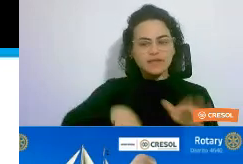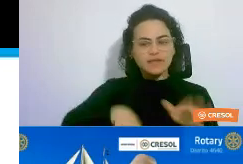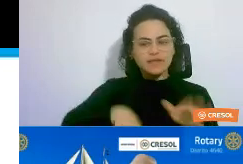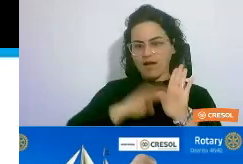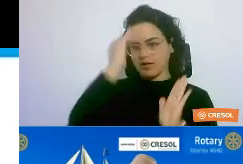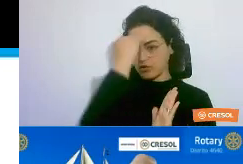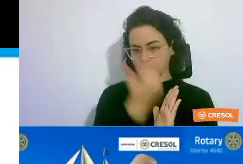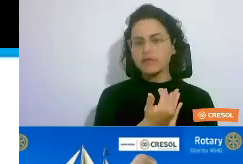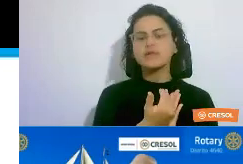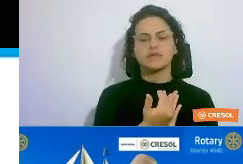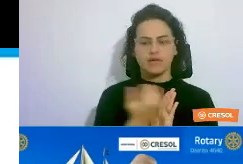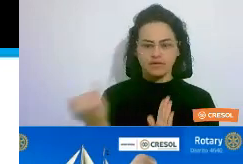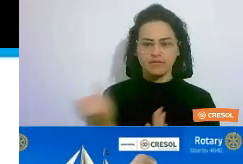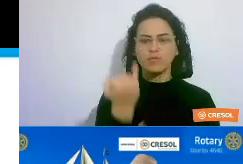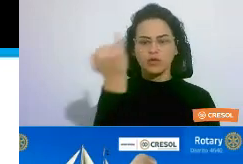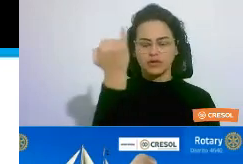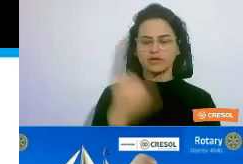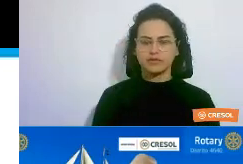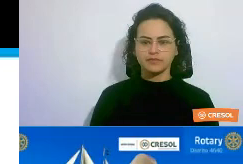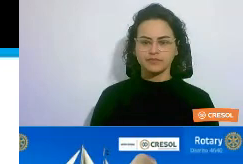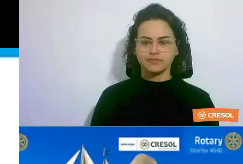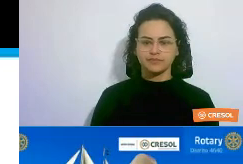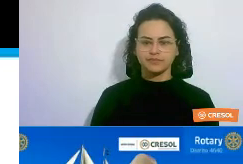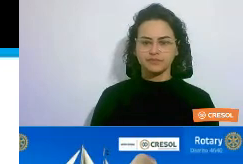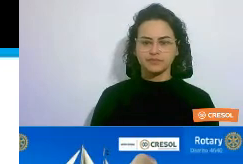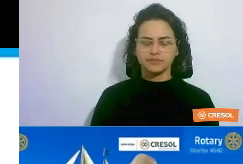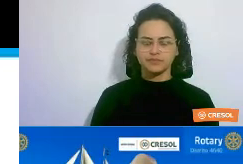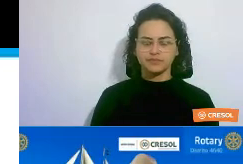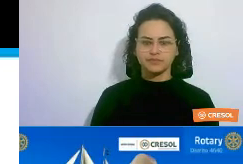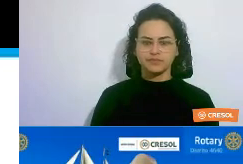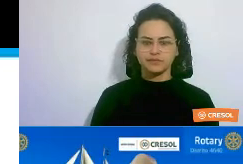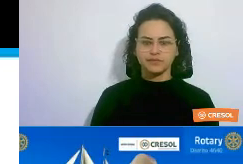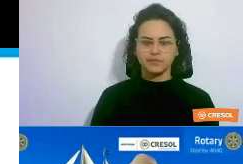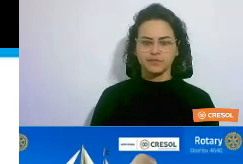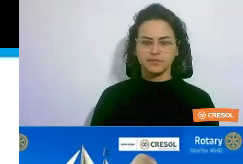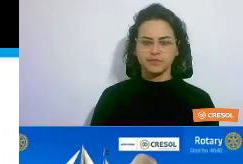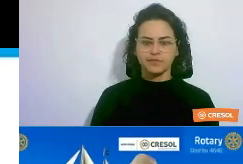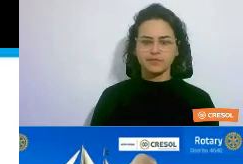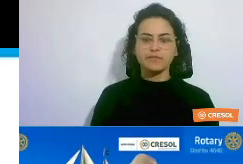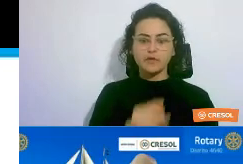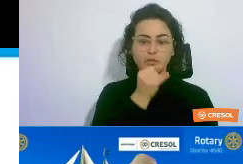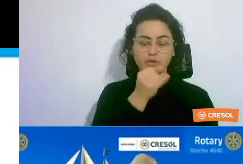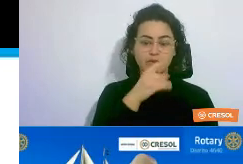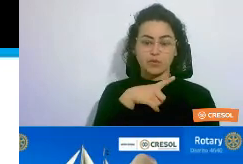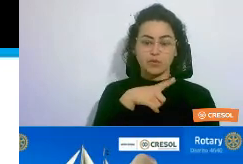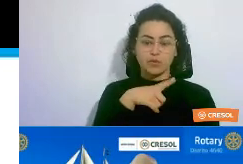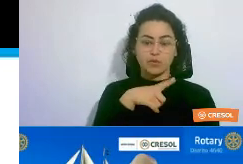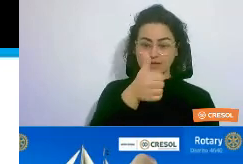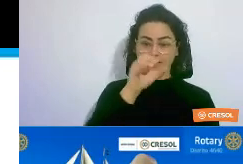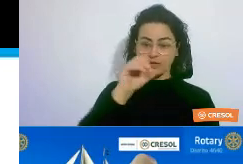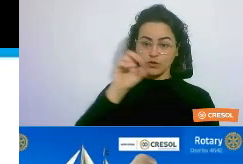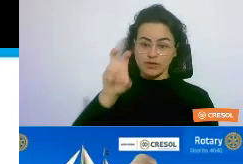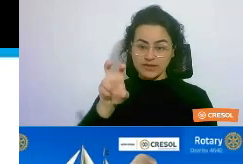tão difícil a gente concluir esses relatórios. Então, por exemplo, como eu disse que são 105 clubes e apenas